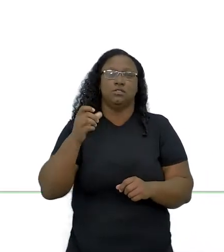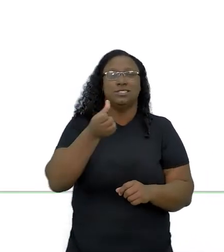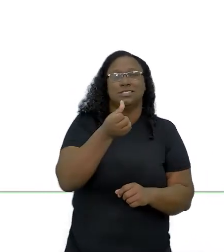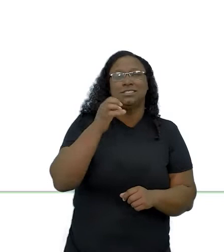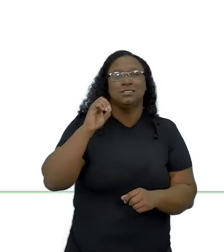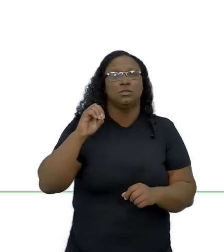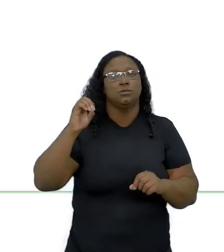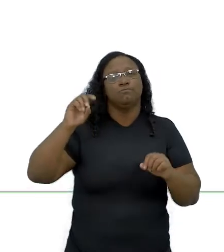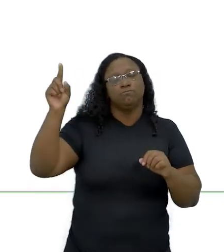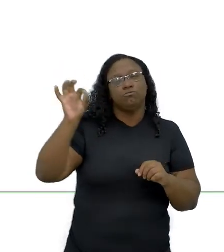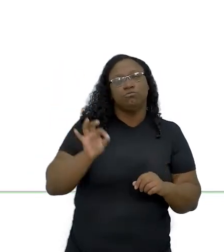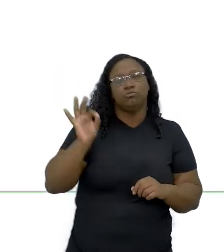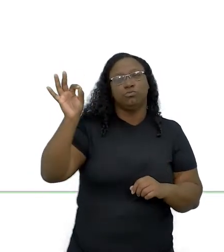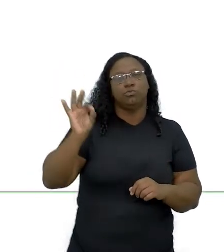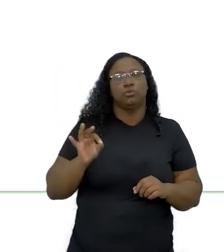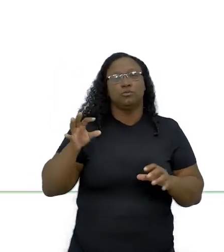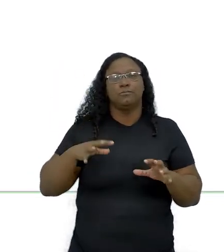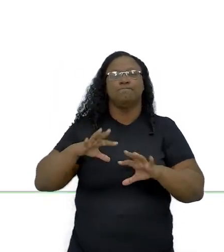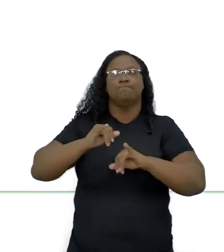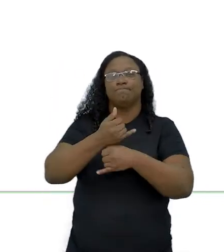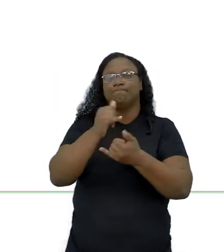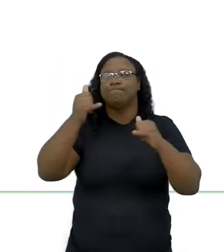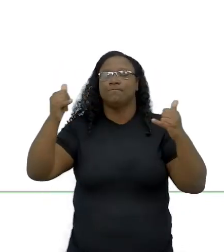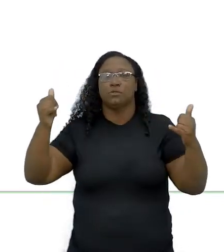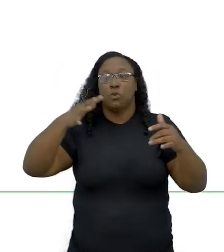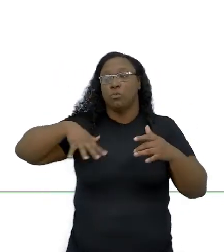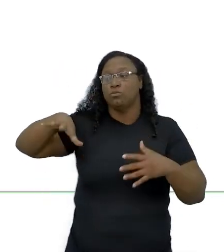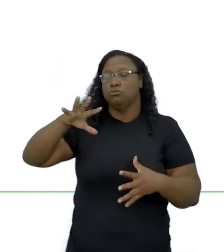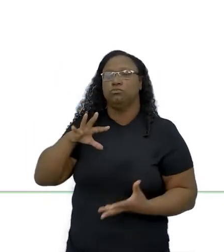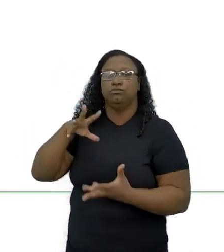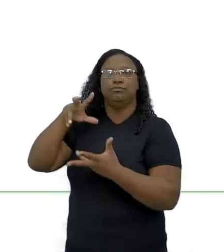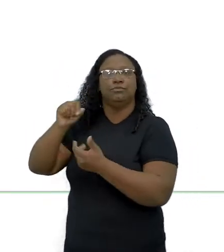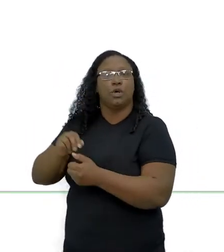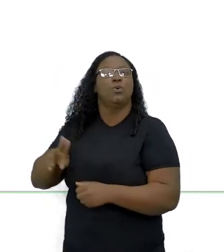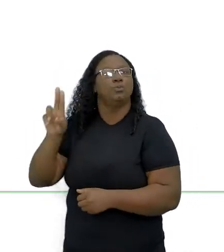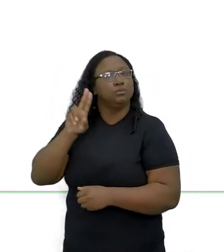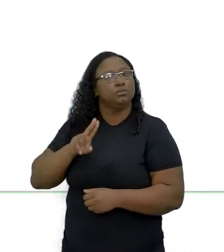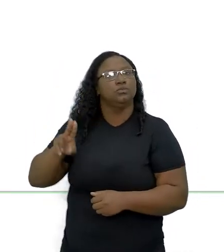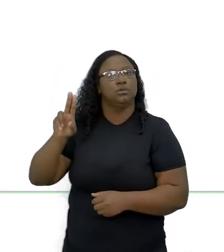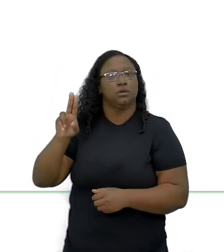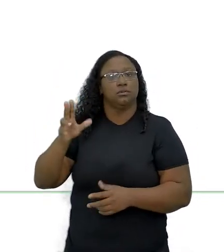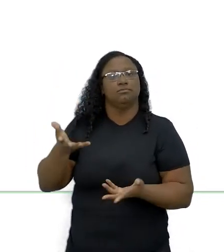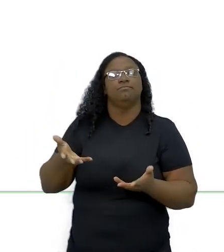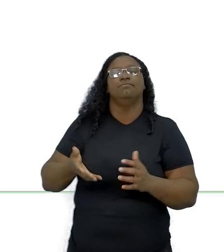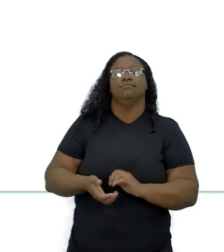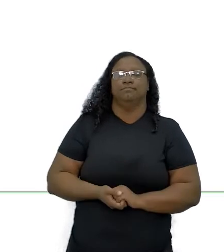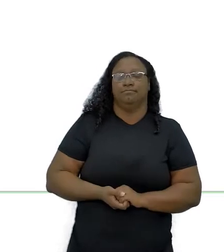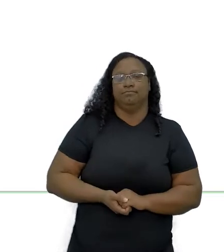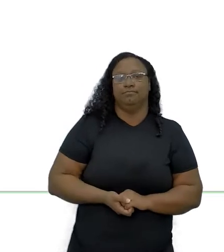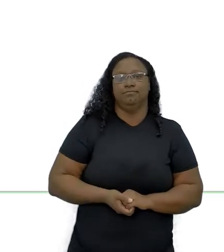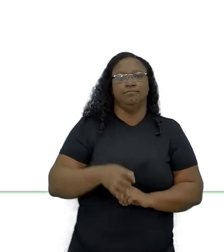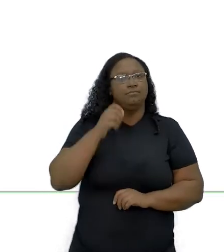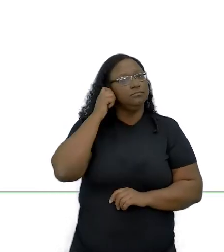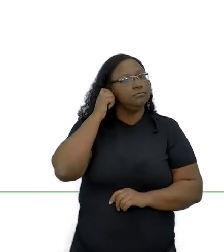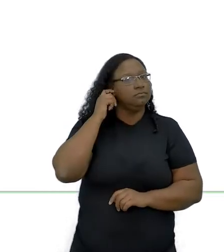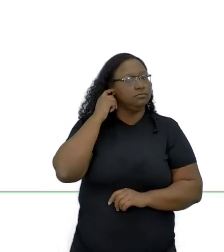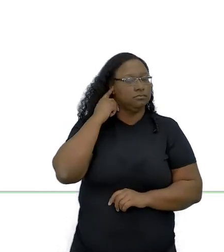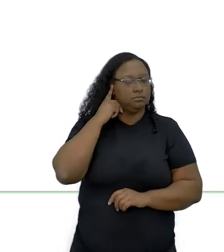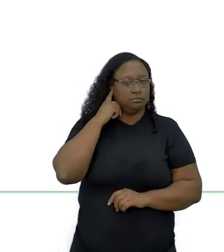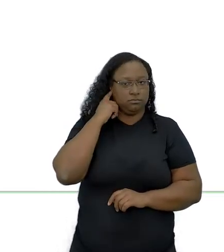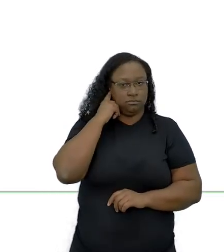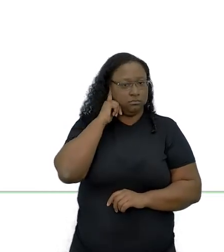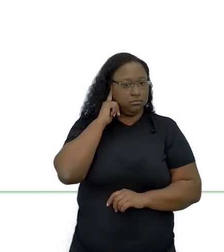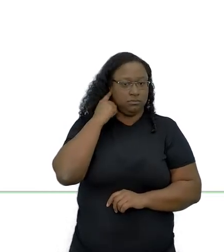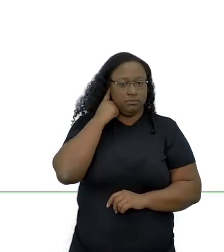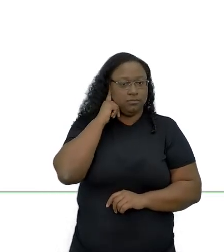60% do tipo de energia que o mundo inteiro utiliza oriundo aí de combustíveis fósseis, tá bom?